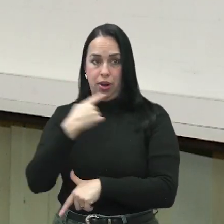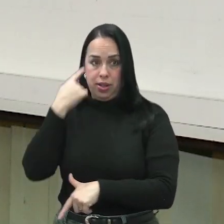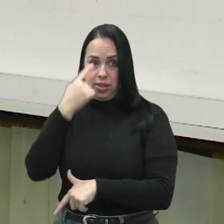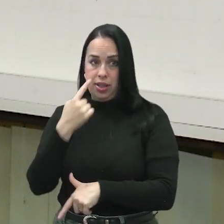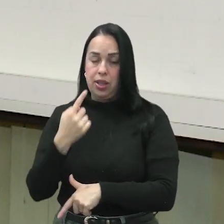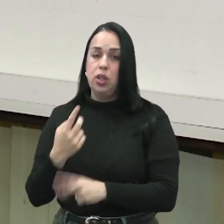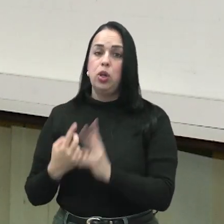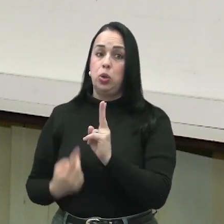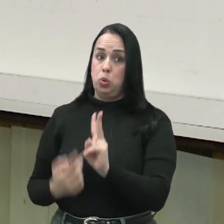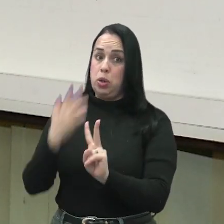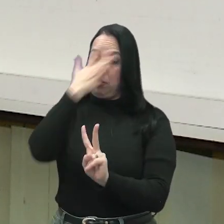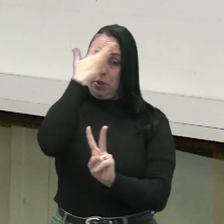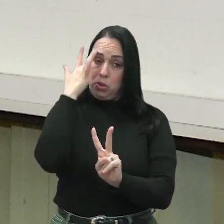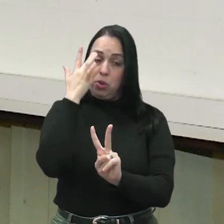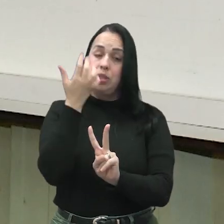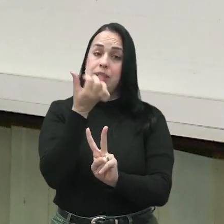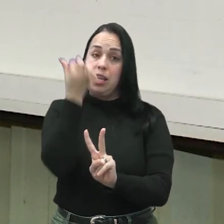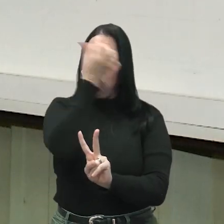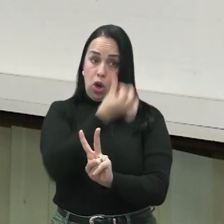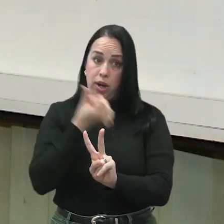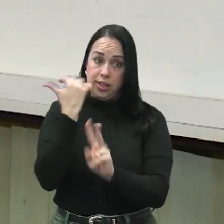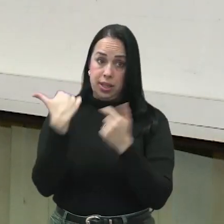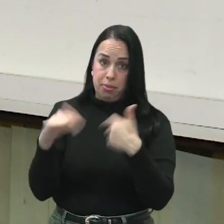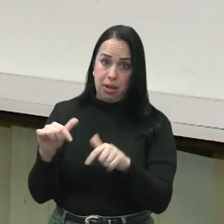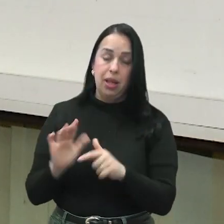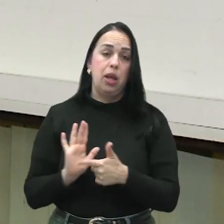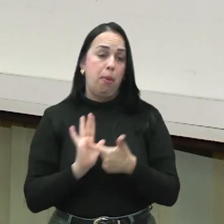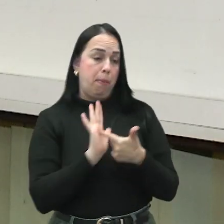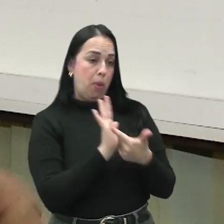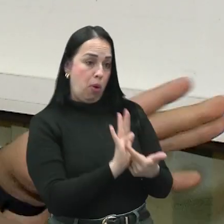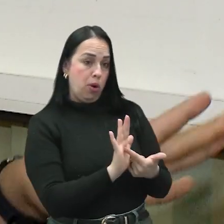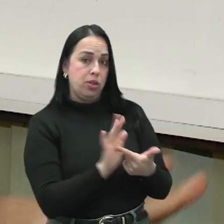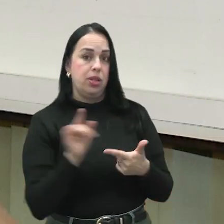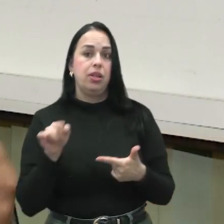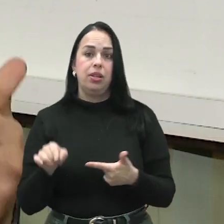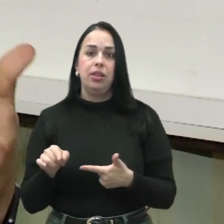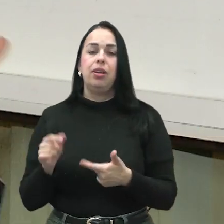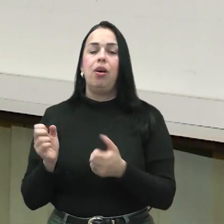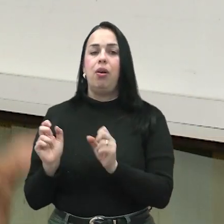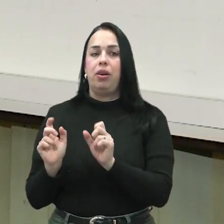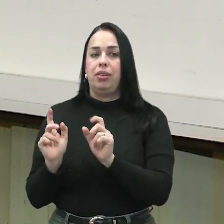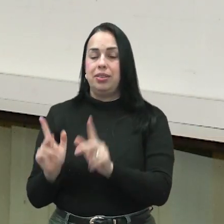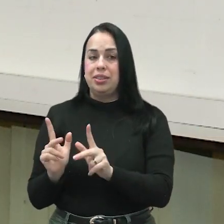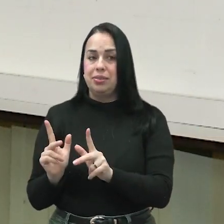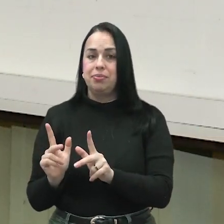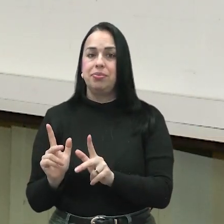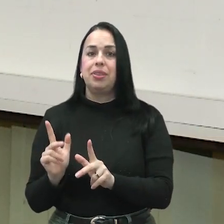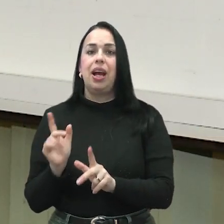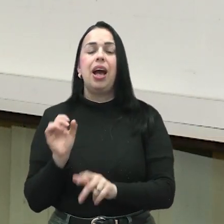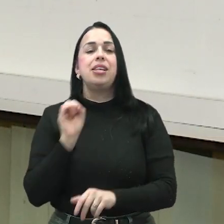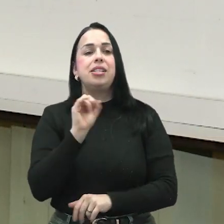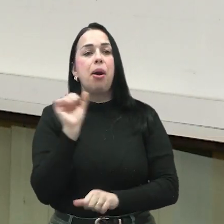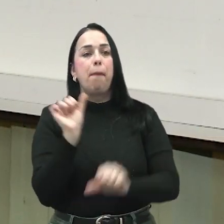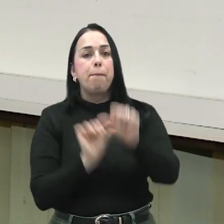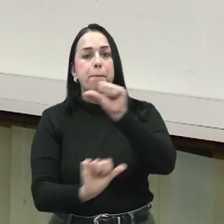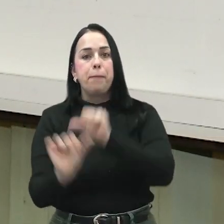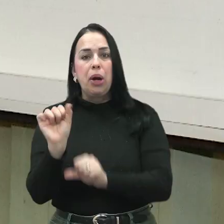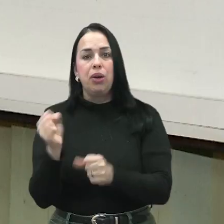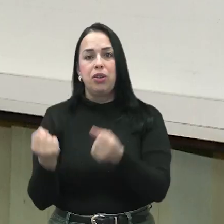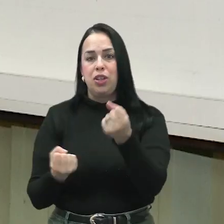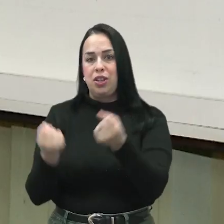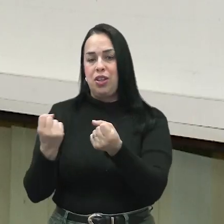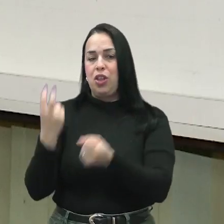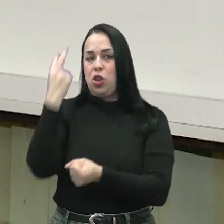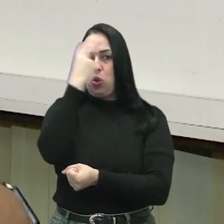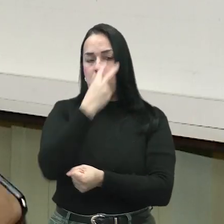fazem metade do tempo, 6 horas. Aí os alunos entendem, beleza. Aí eu mostro isso na IA, e a IA funciona, tudo bem. E aí você muda a situação, você